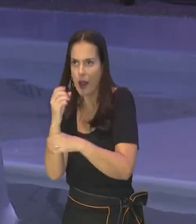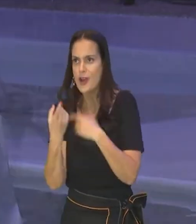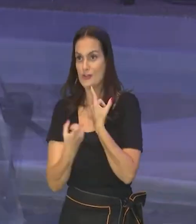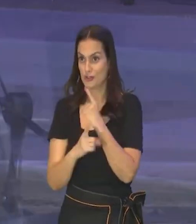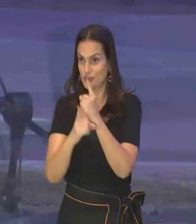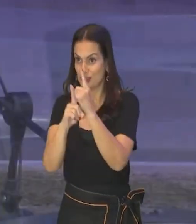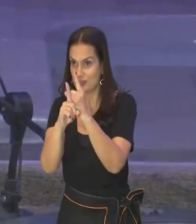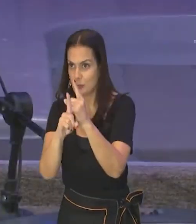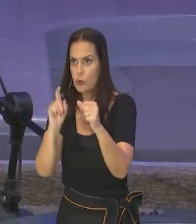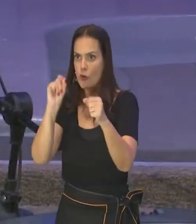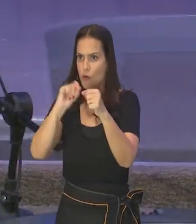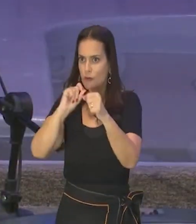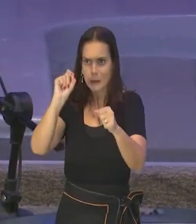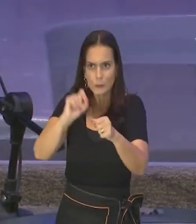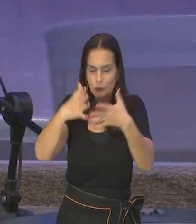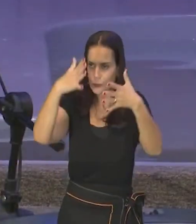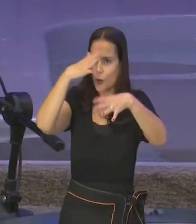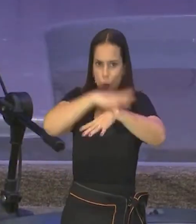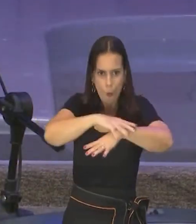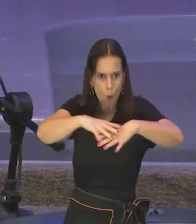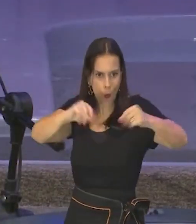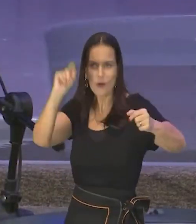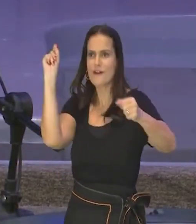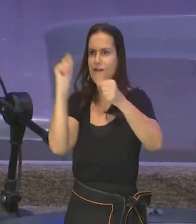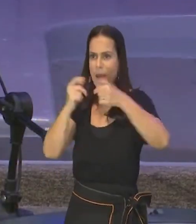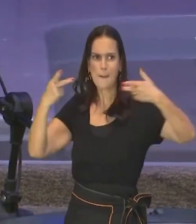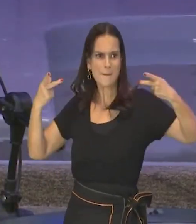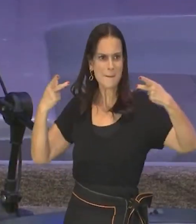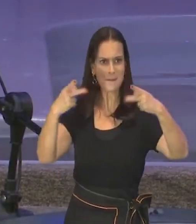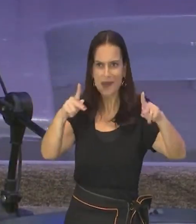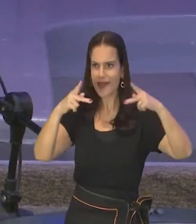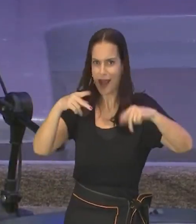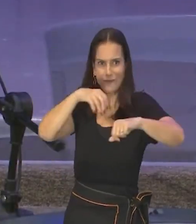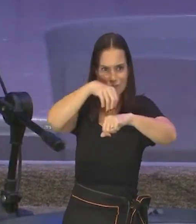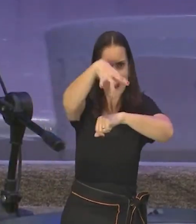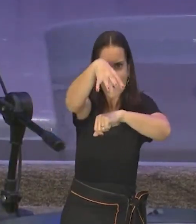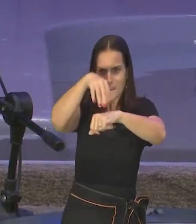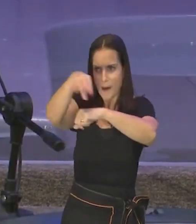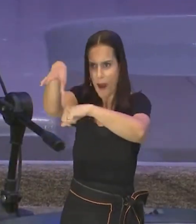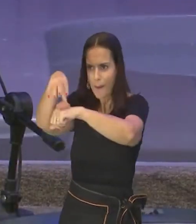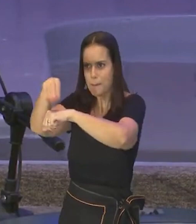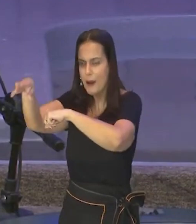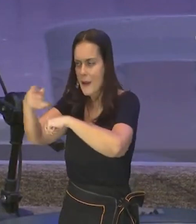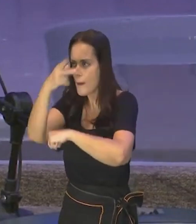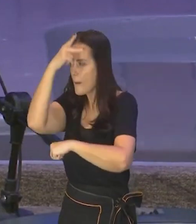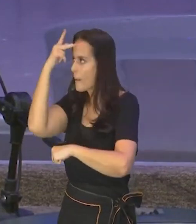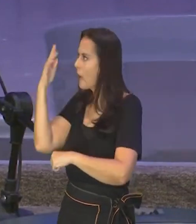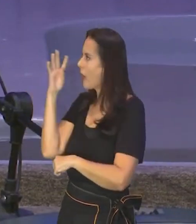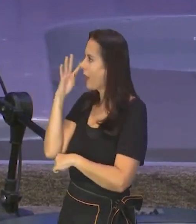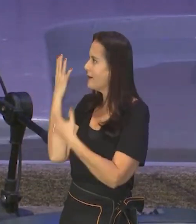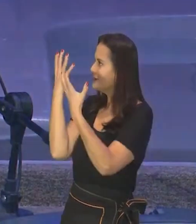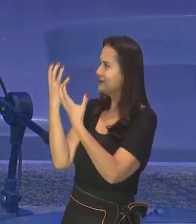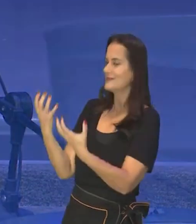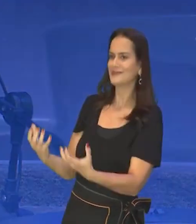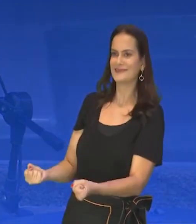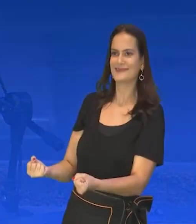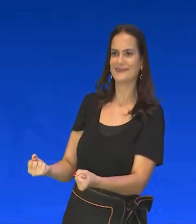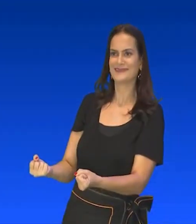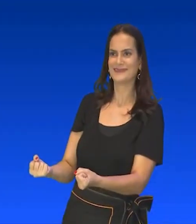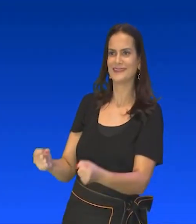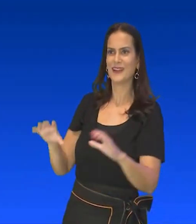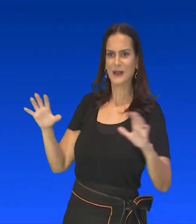apóstolos realizavam as suas curas, pregavam a palavra, e as pessoas de comum acordo